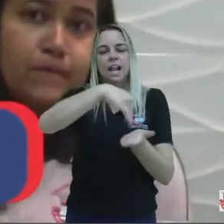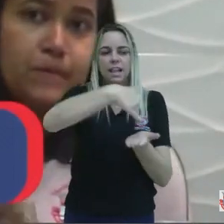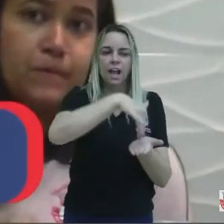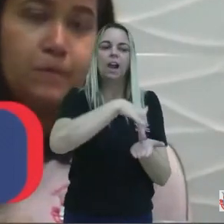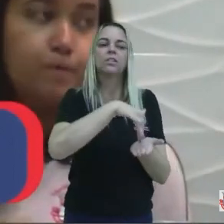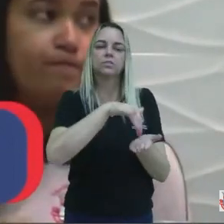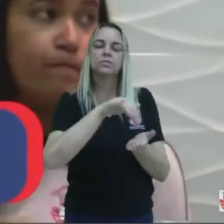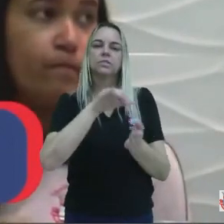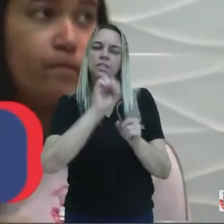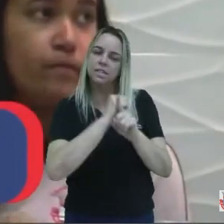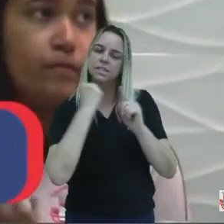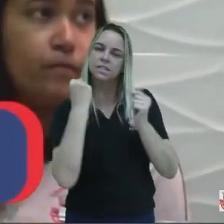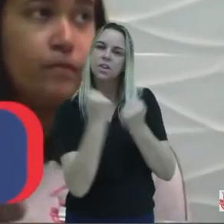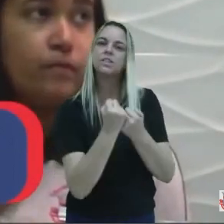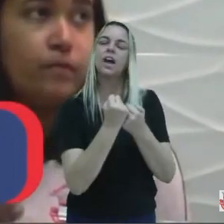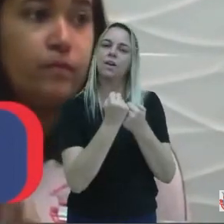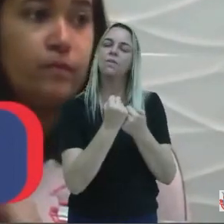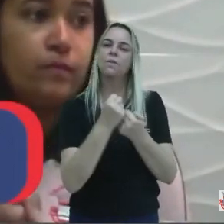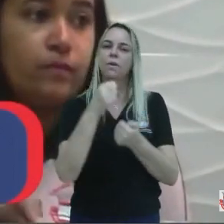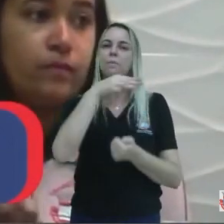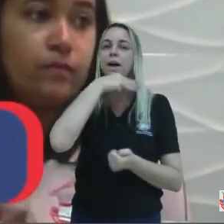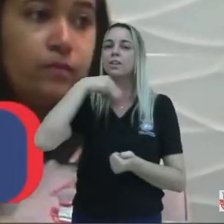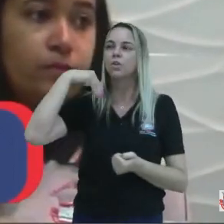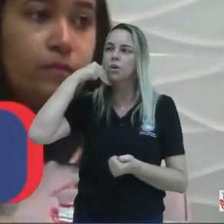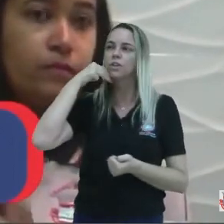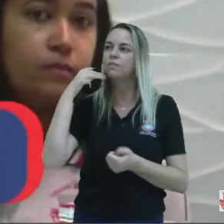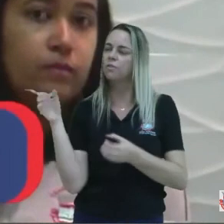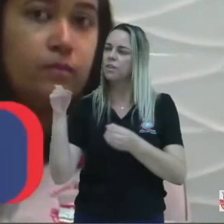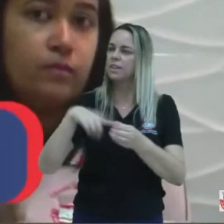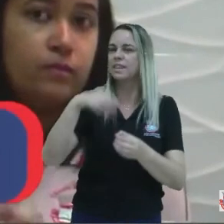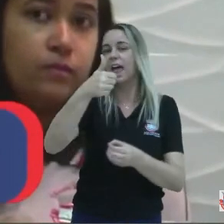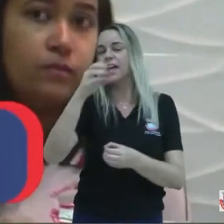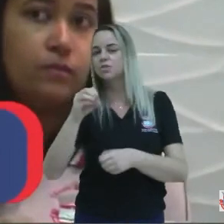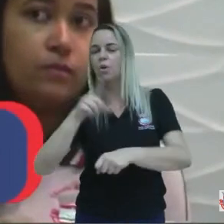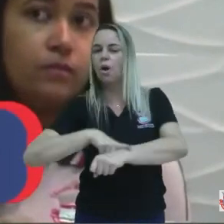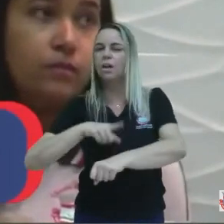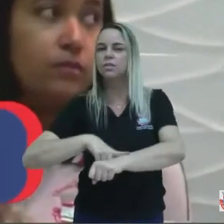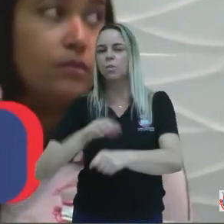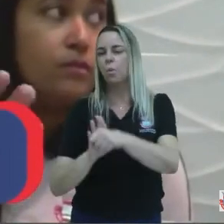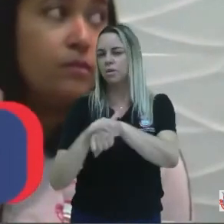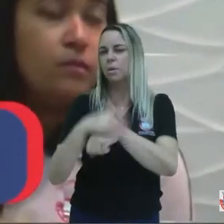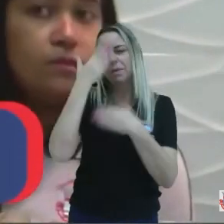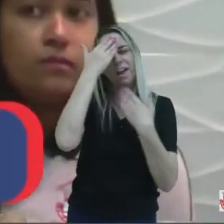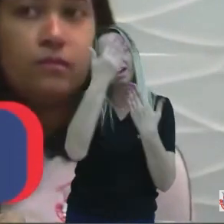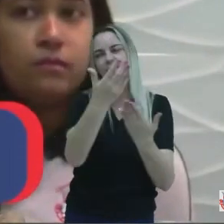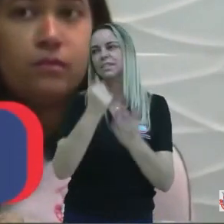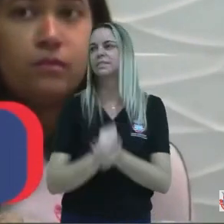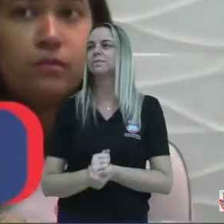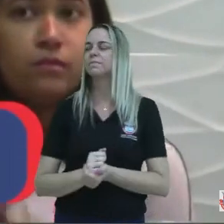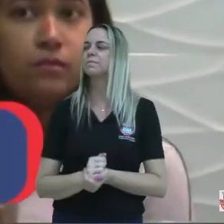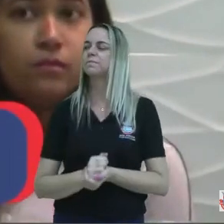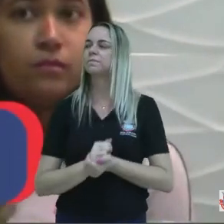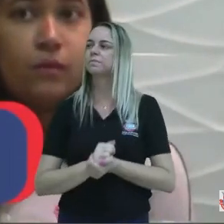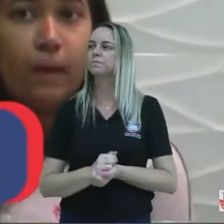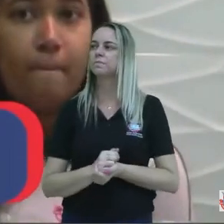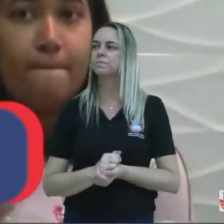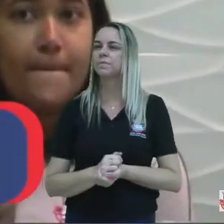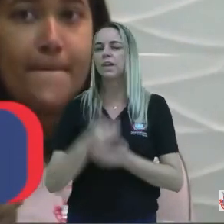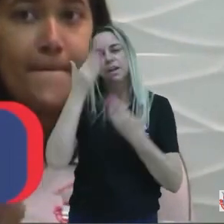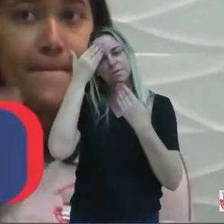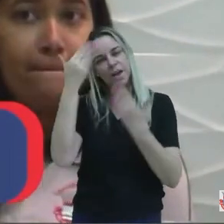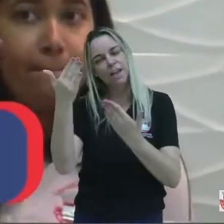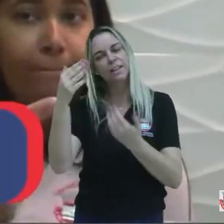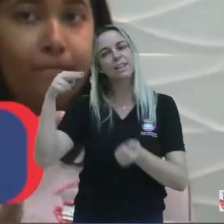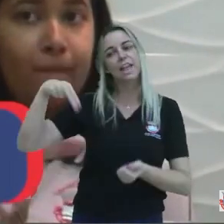a secretária Dalminha, que quarta-feira, terminando essa sessão, estive em Recife lá na restauração e ela me